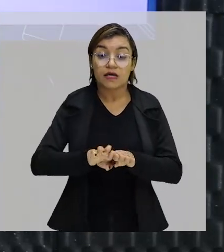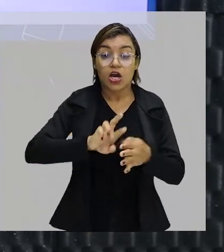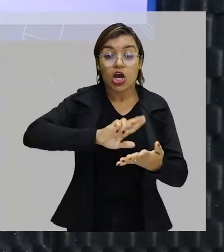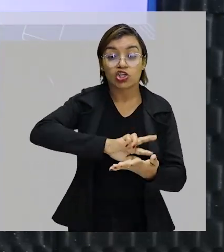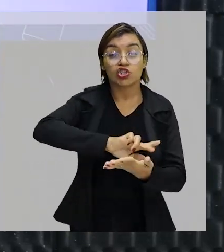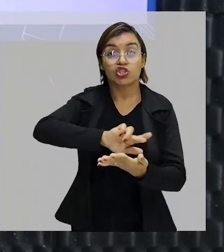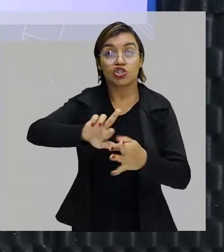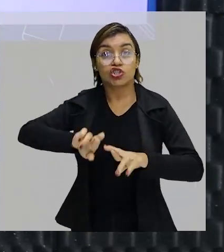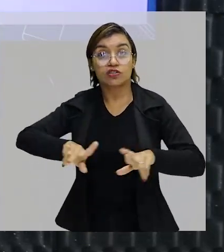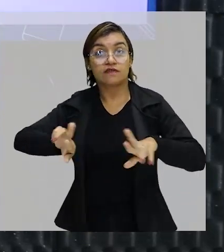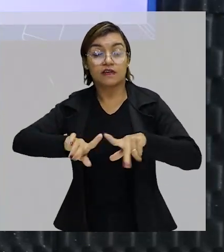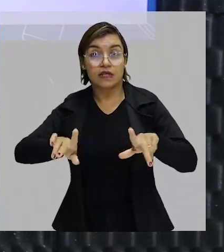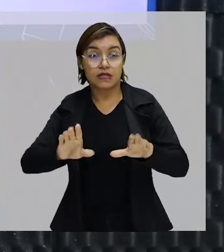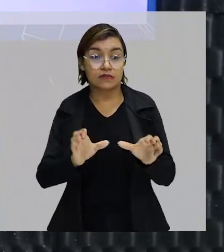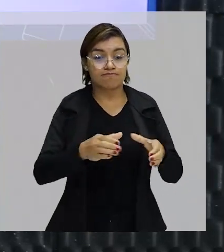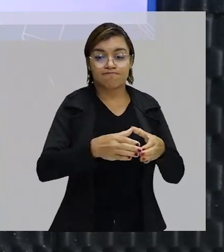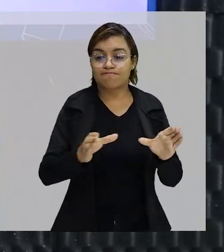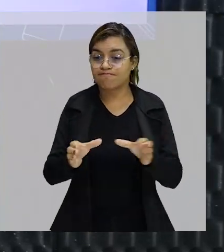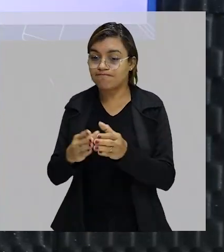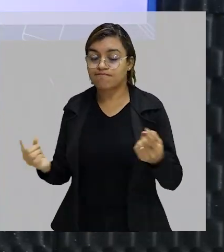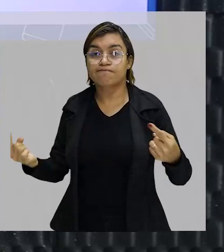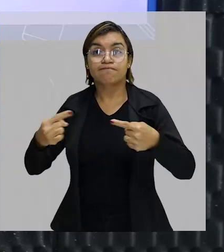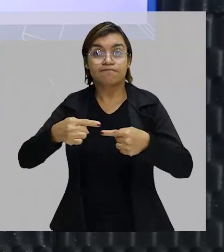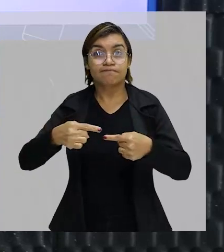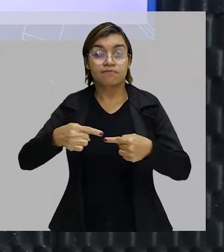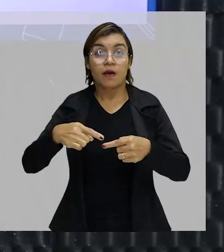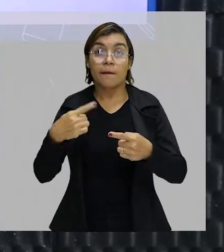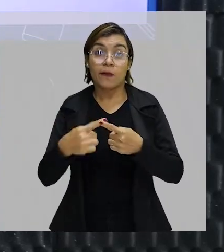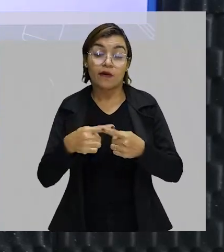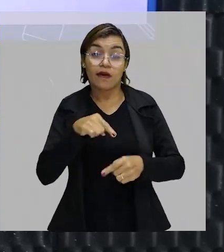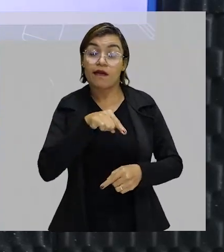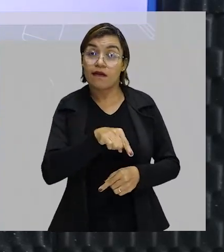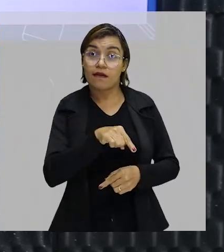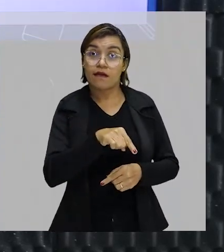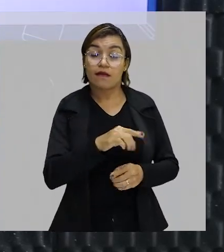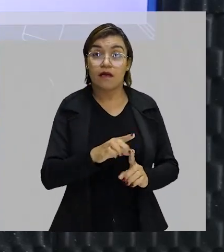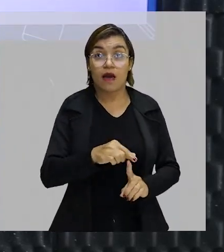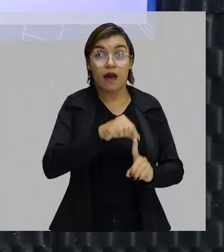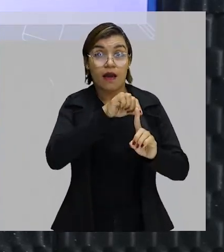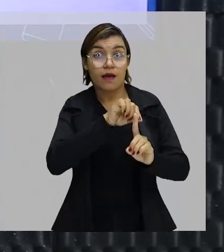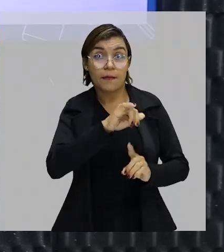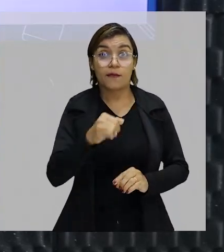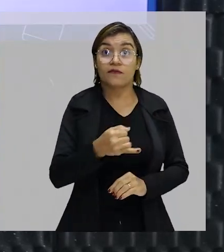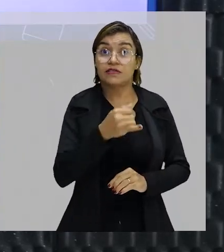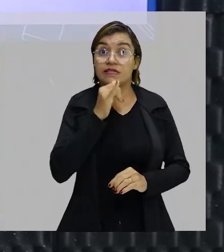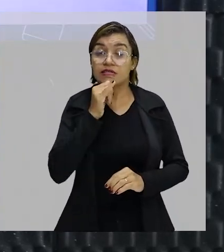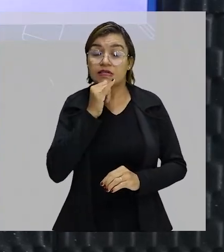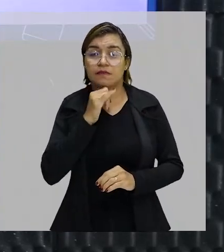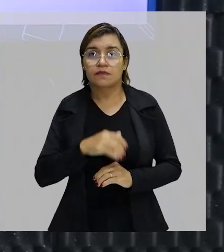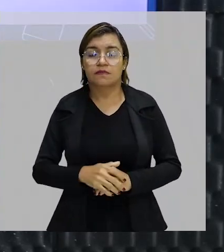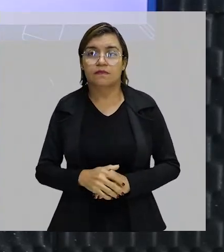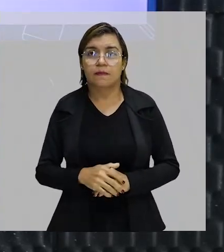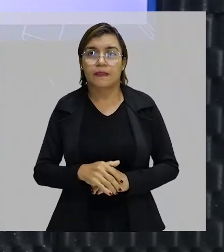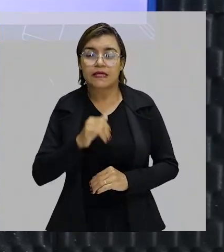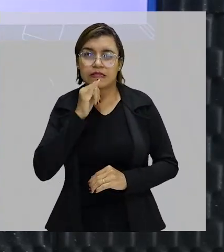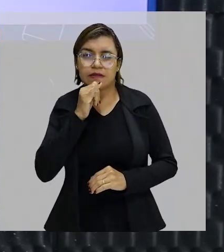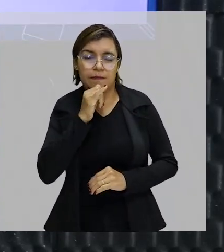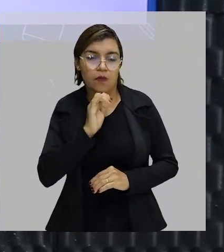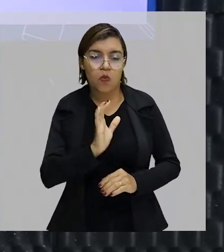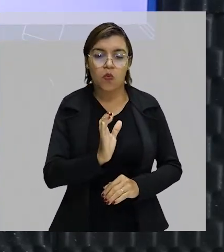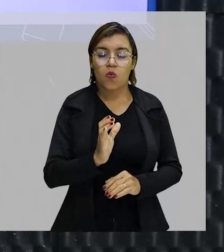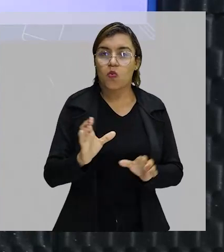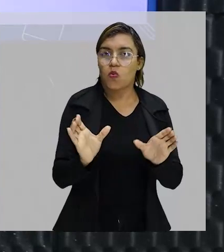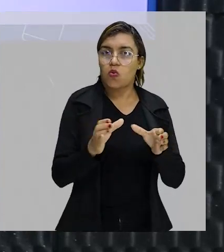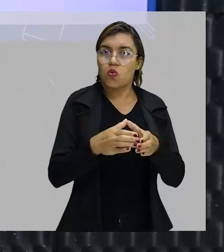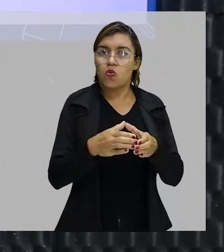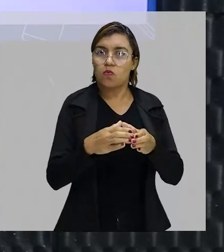as classes. Por quê? Porque ele está numa condição de privilegiado. Geralmente, o autor desse preconceito é o cara que é da elite. É